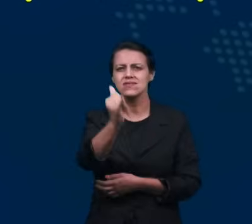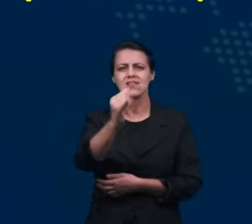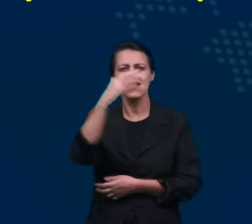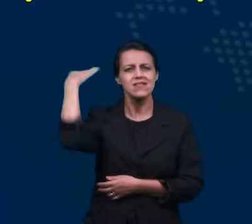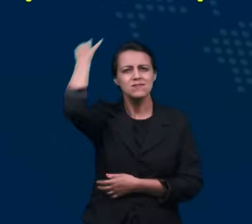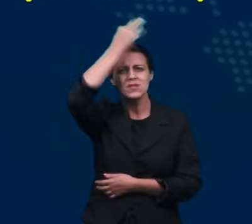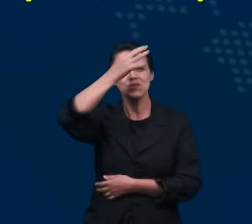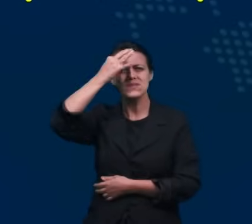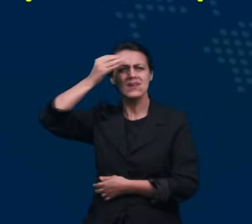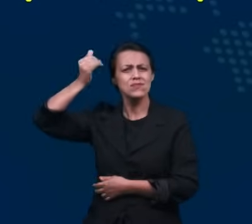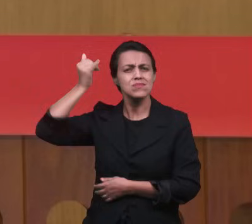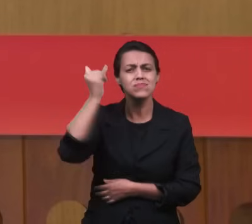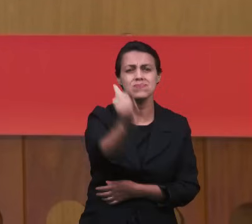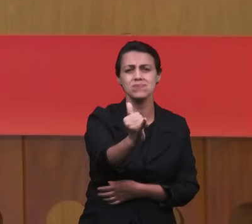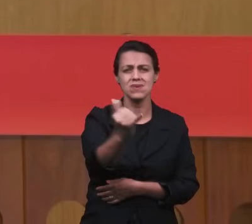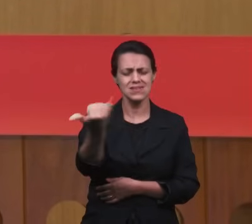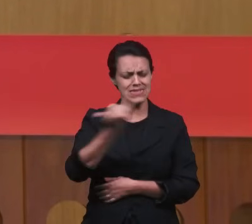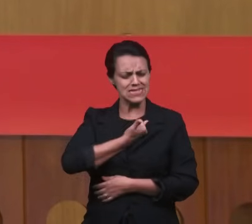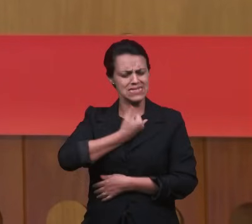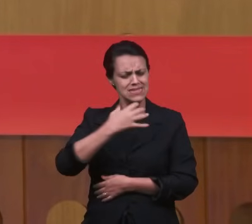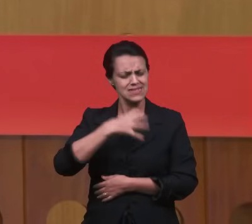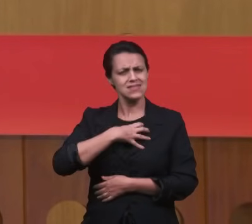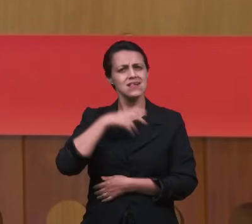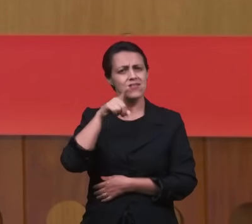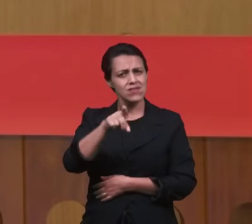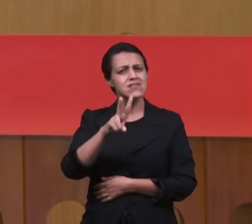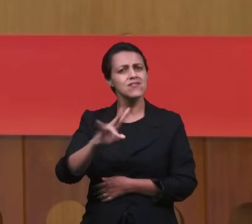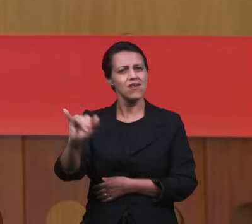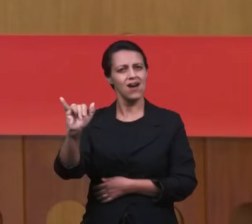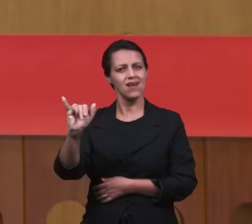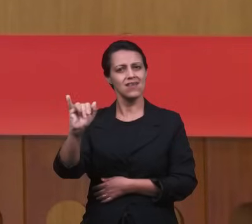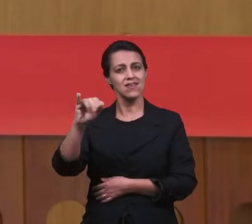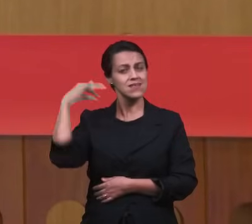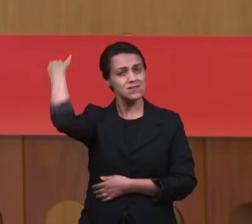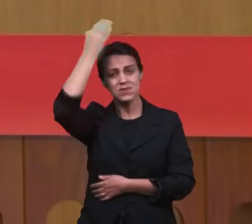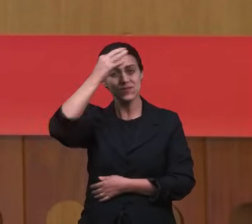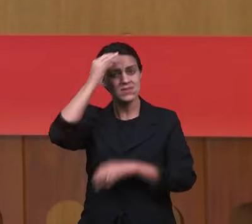no deserto: preparai o caminho do Senhor,